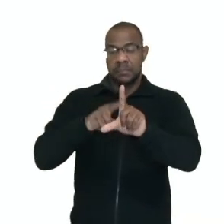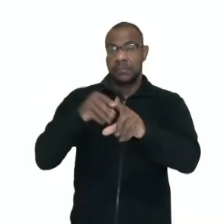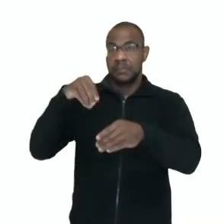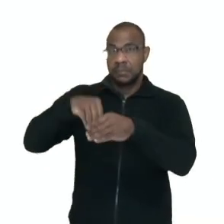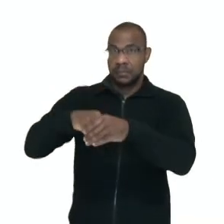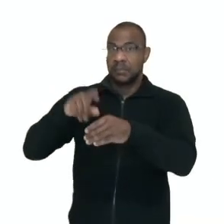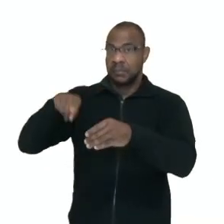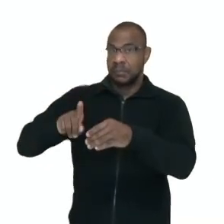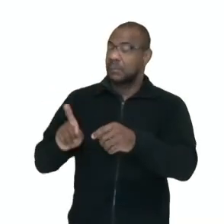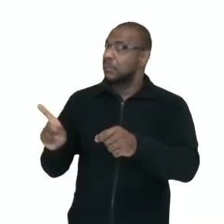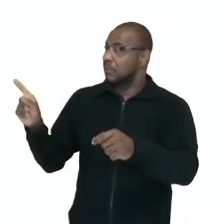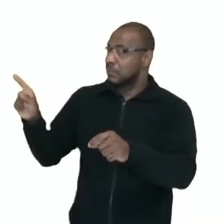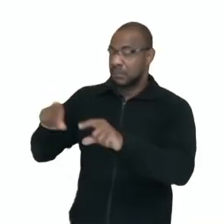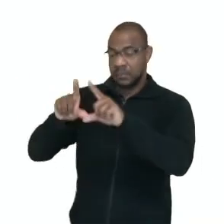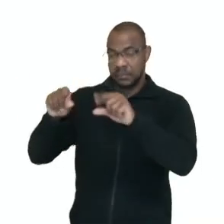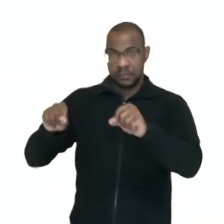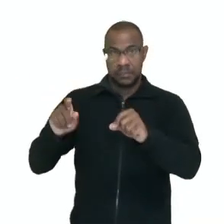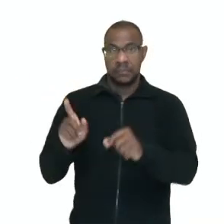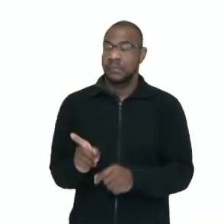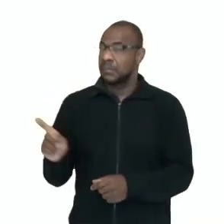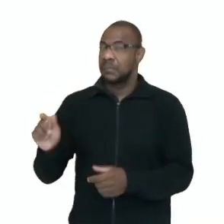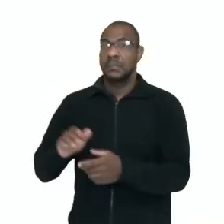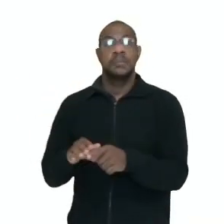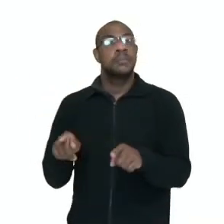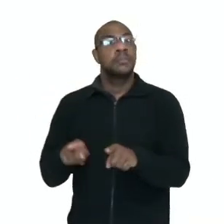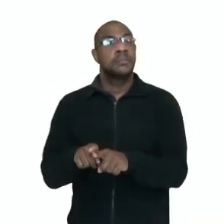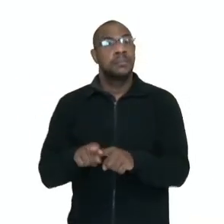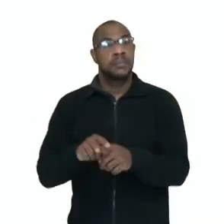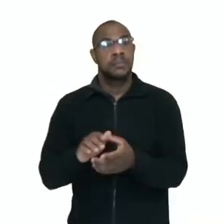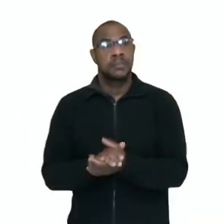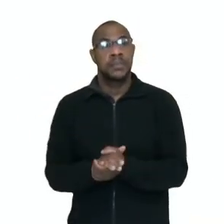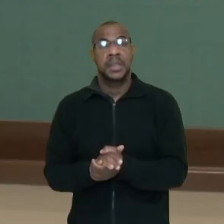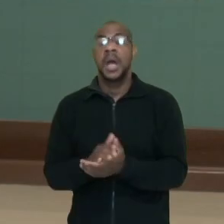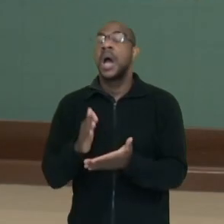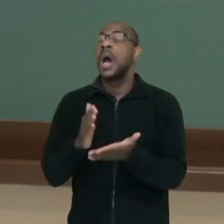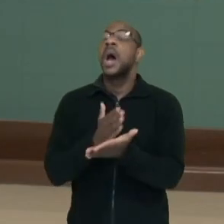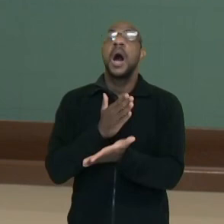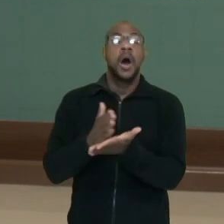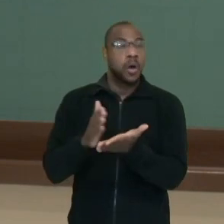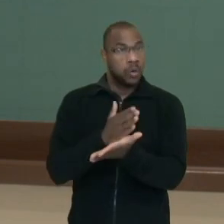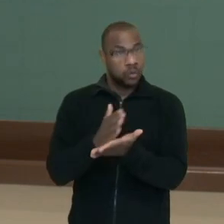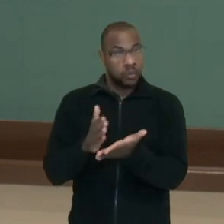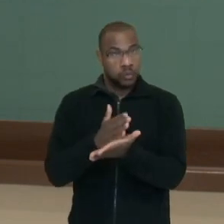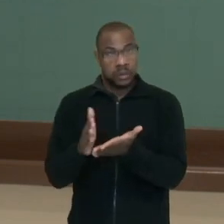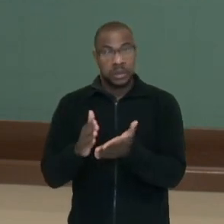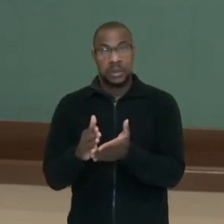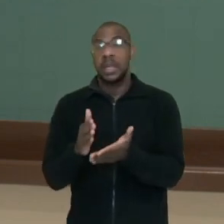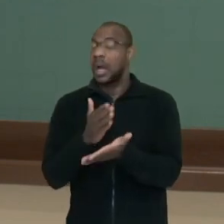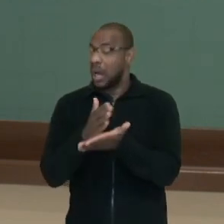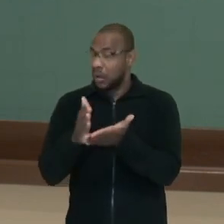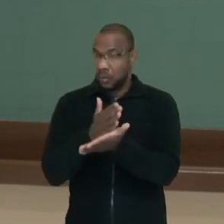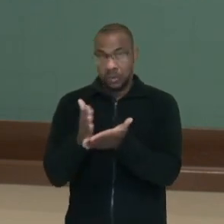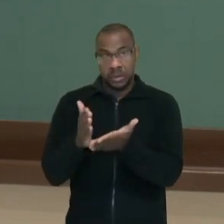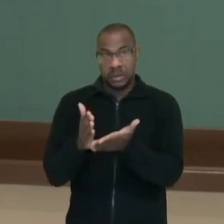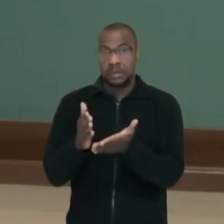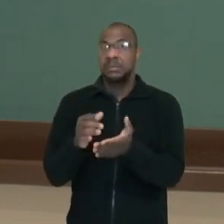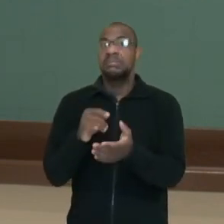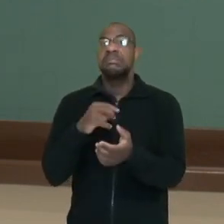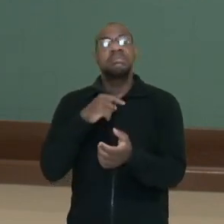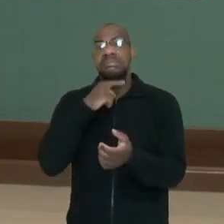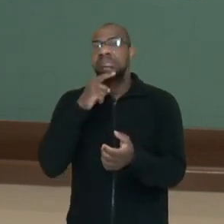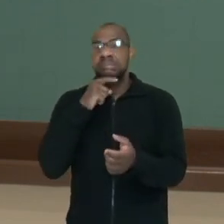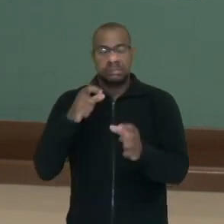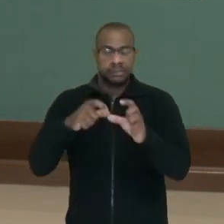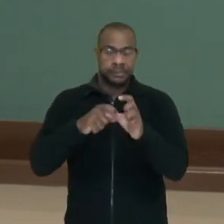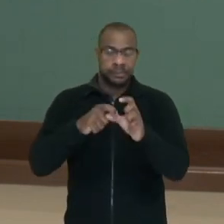lados. Por esse motivo, muitos polígonos não encaixam perfeitamente no mosaico. Então, olha aqui, ó. O triângulo